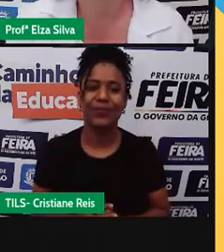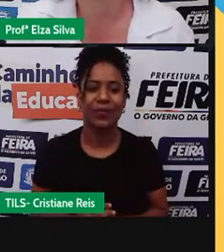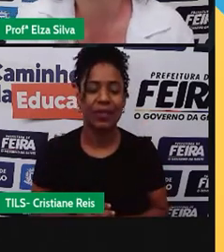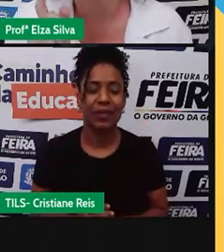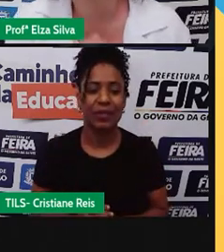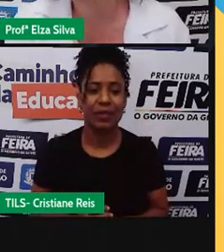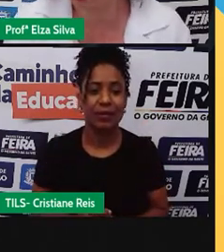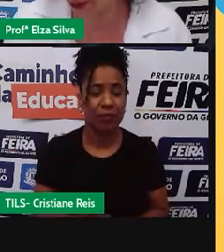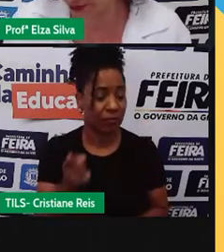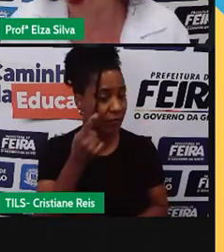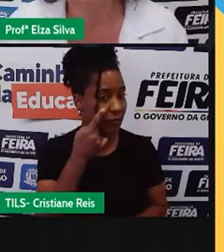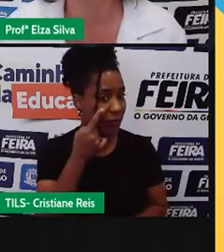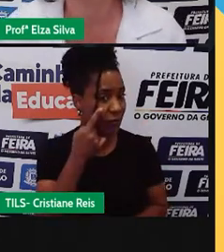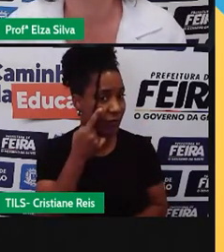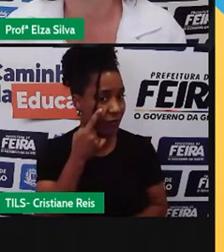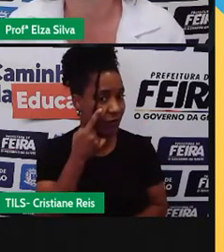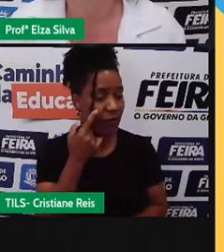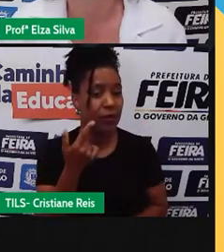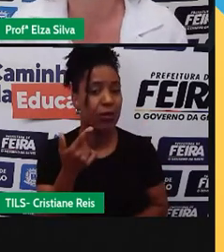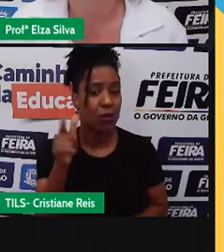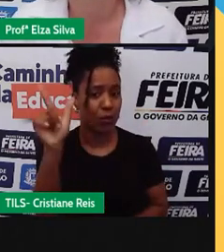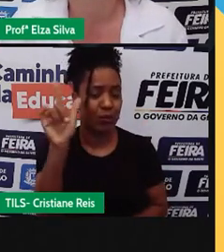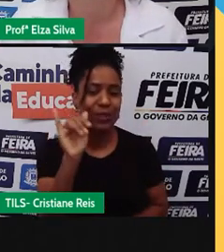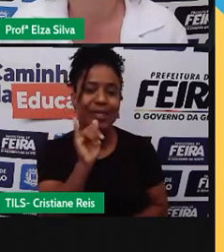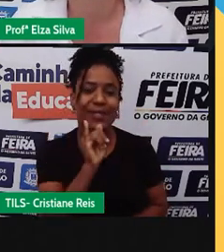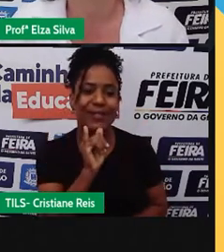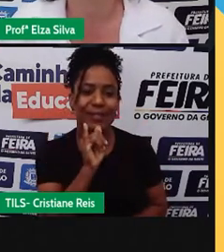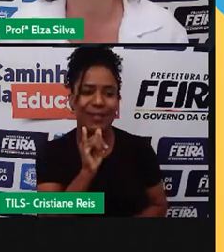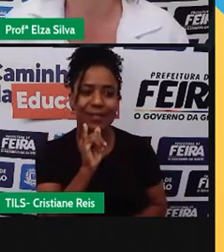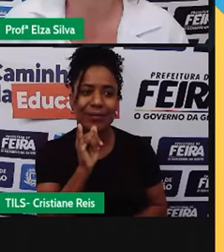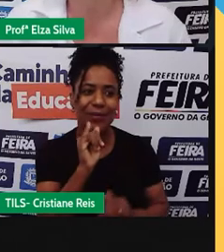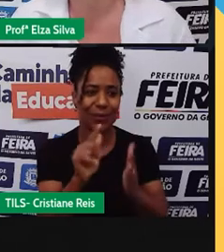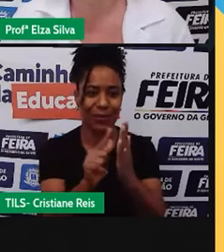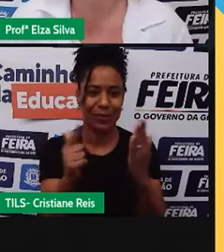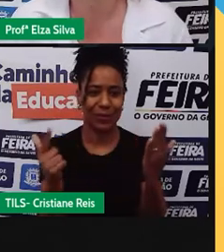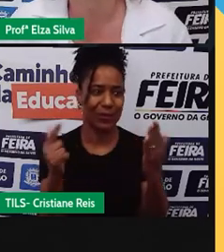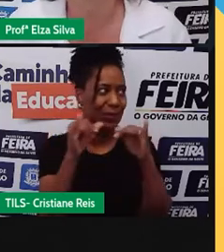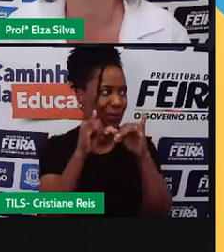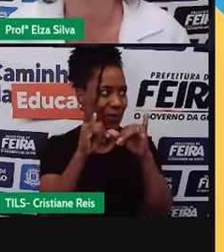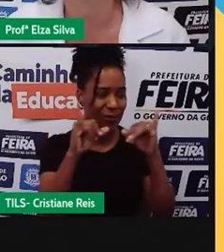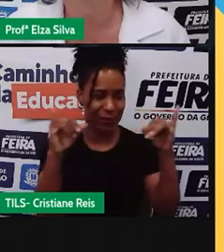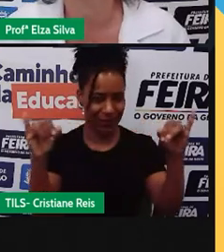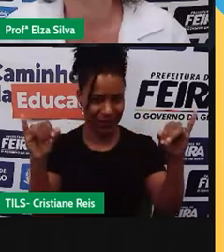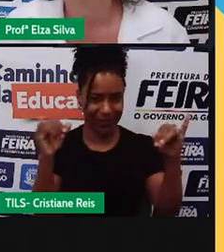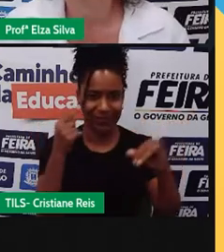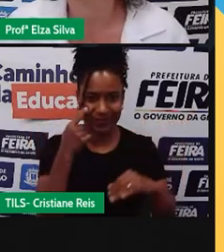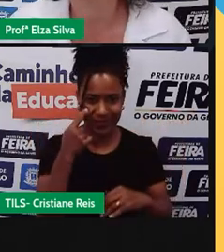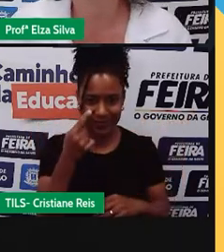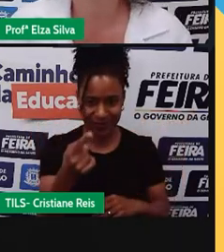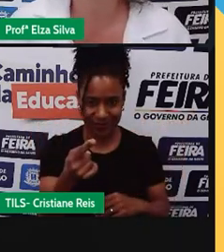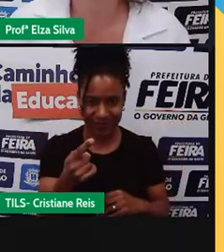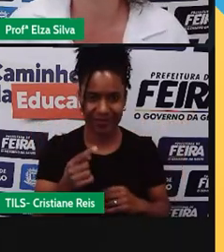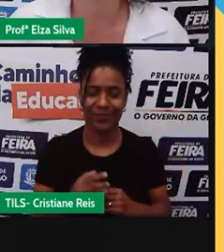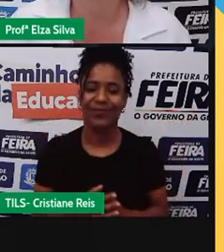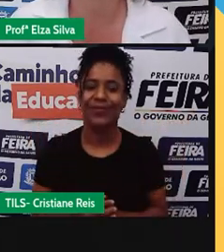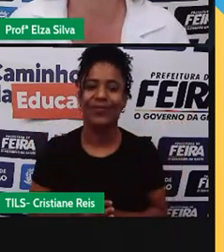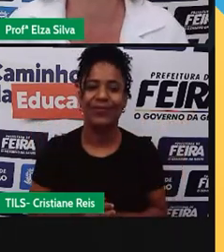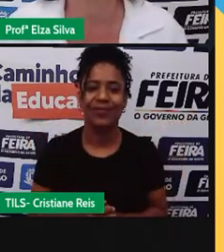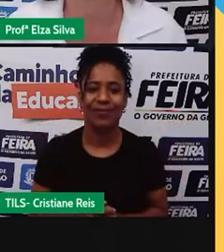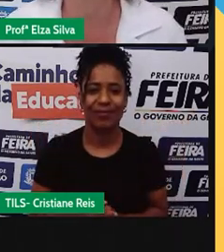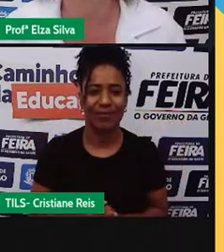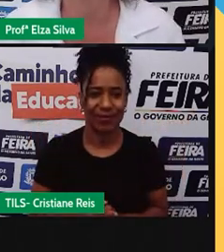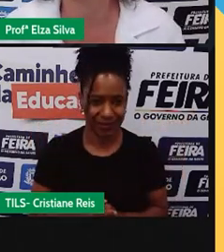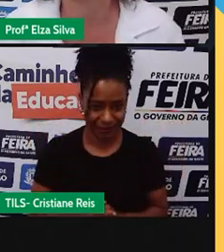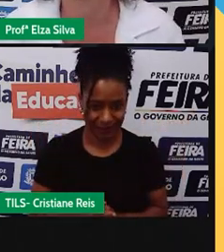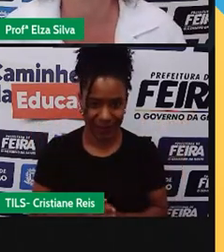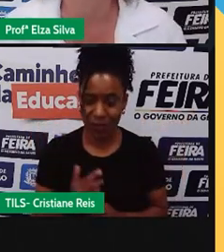Vejamos agora um segundo exemplo de jobs classify as. Outro anúncio